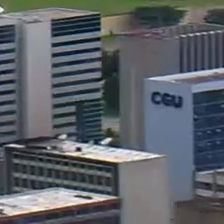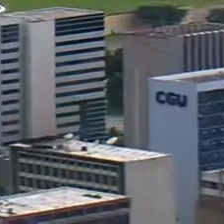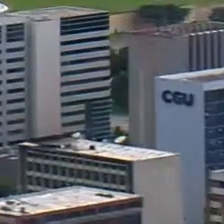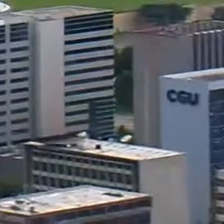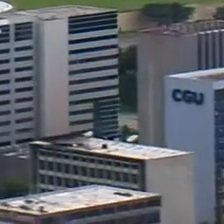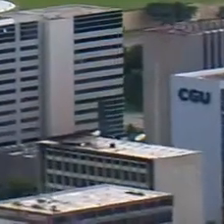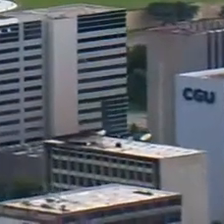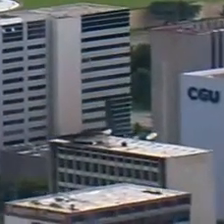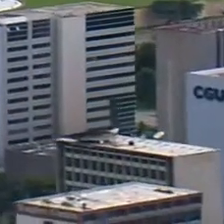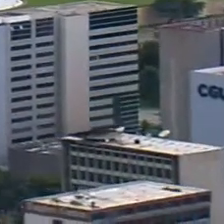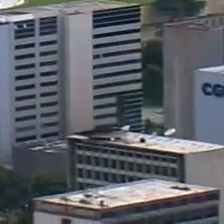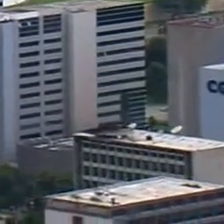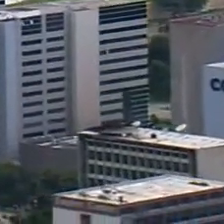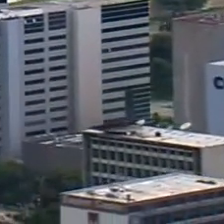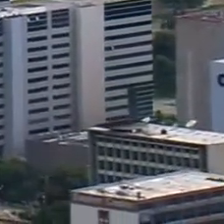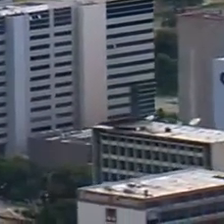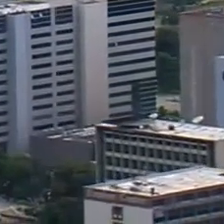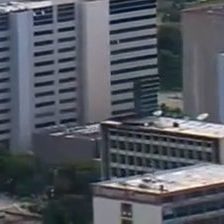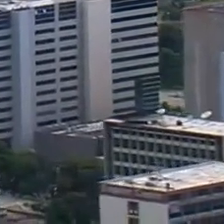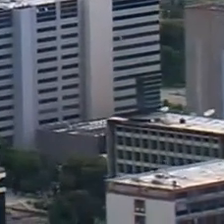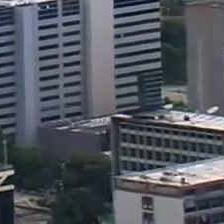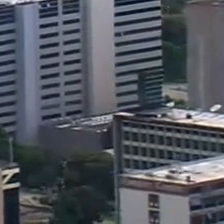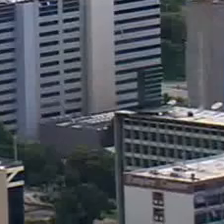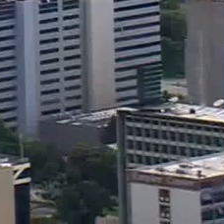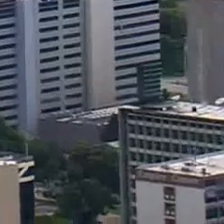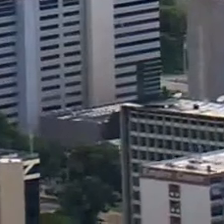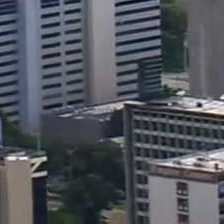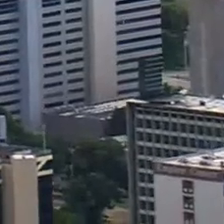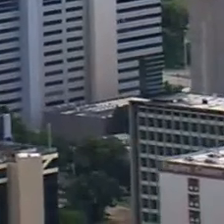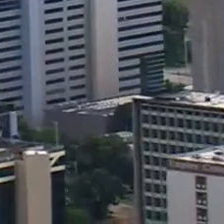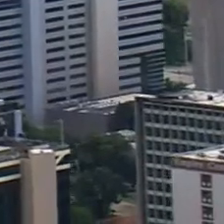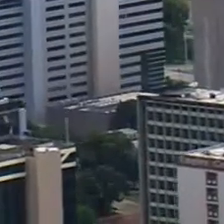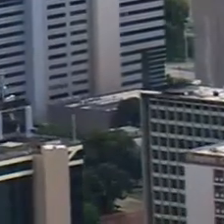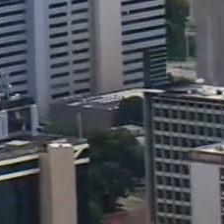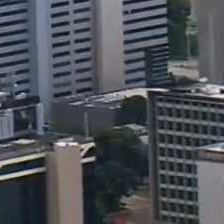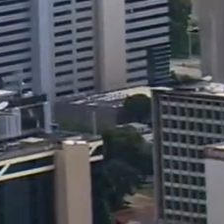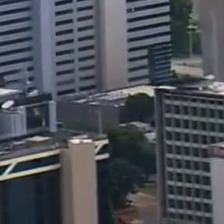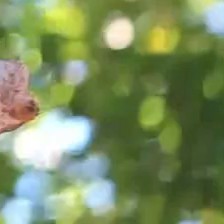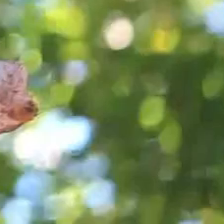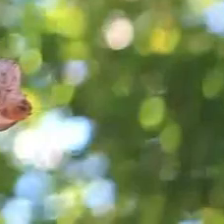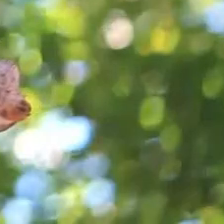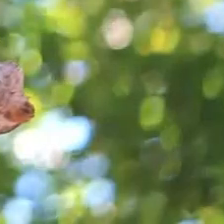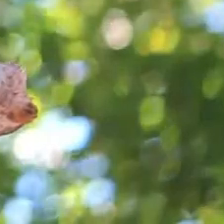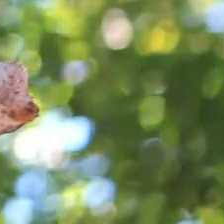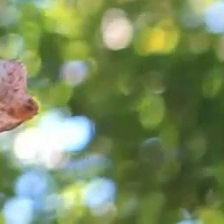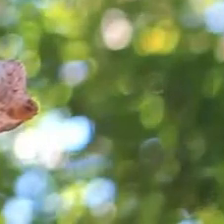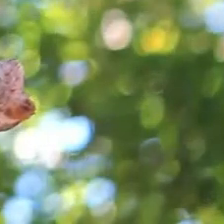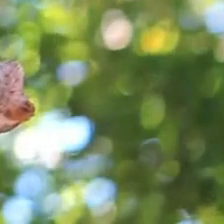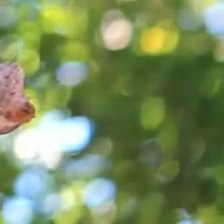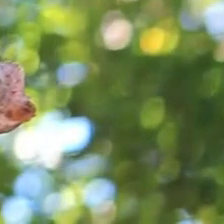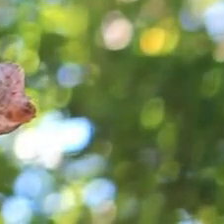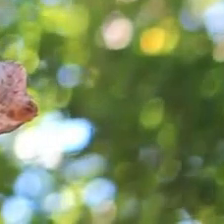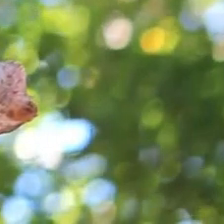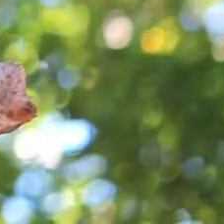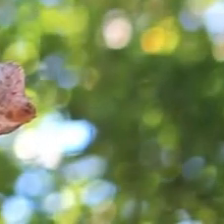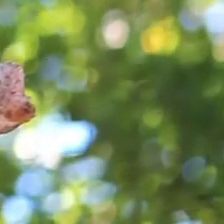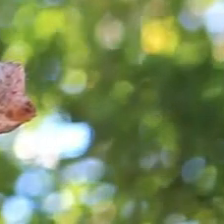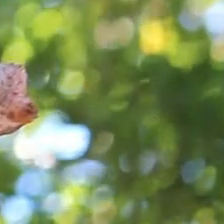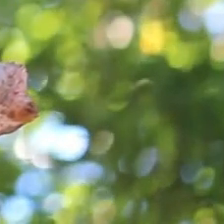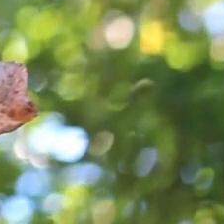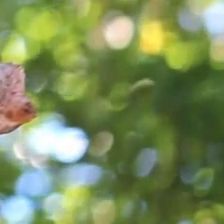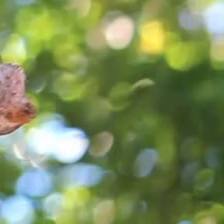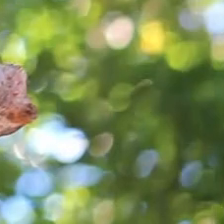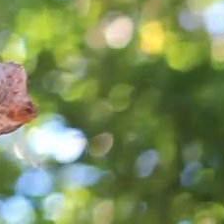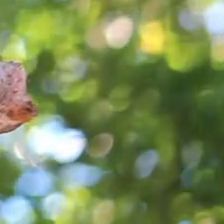amor. Pátria amada, toda trava, salve, salve. Brasil de amor eterno,